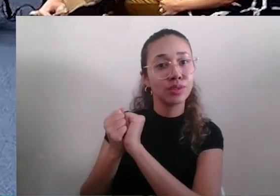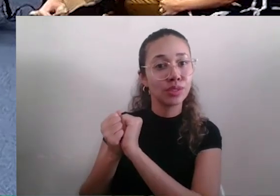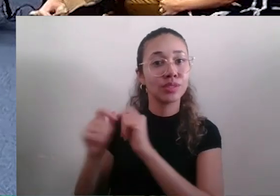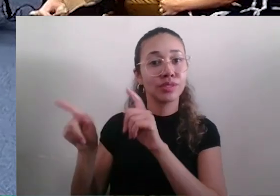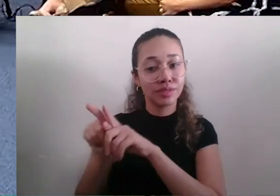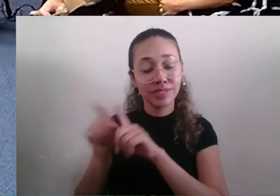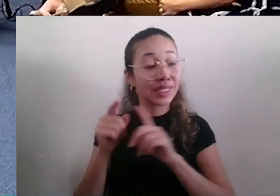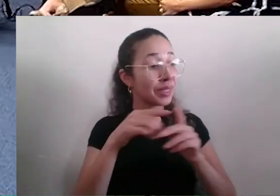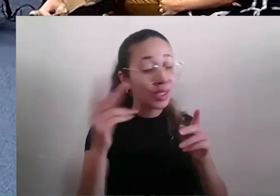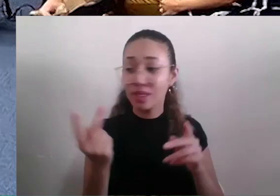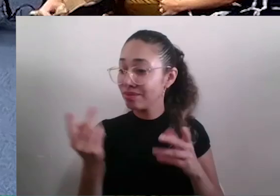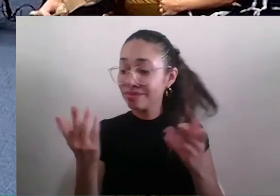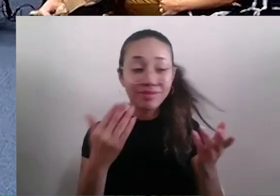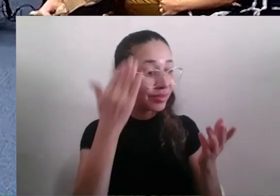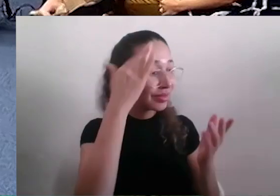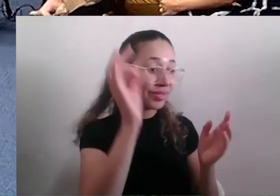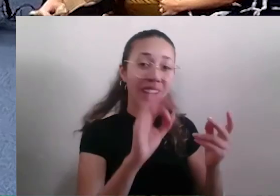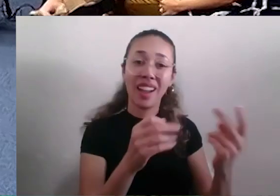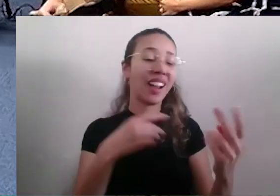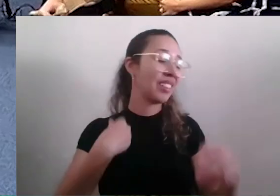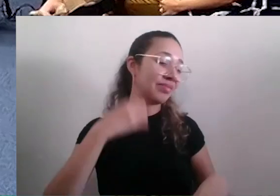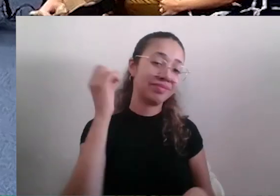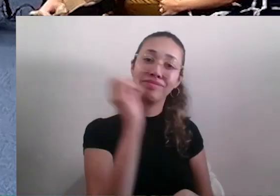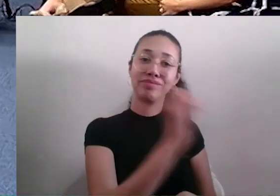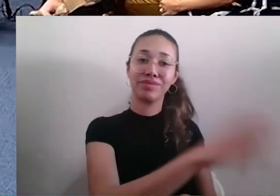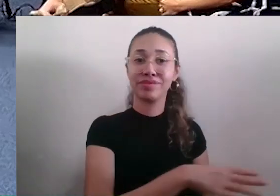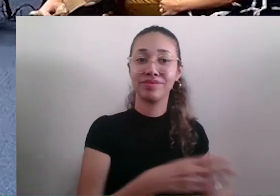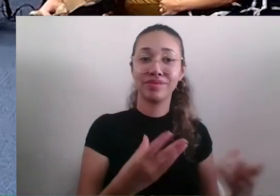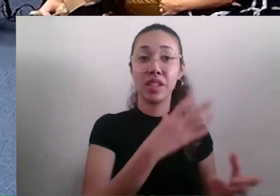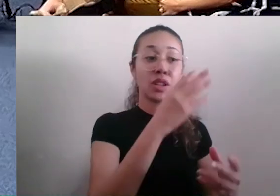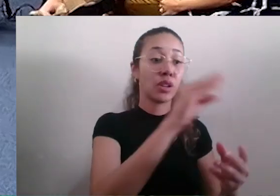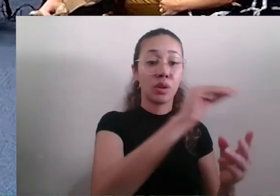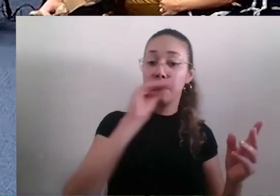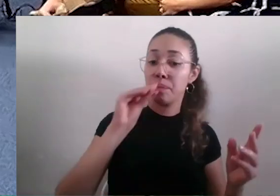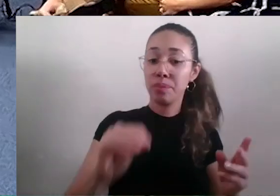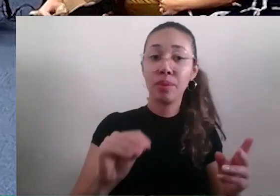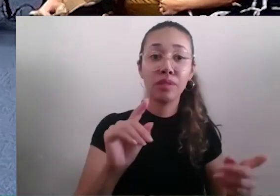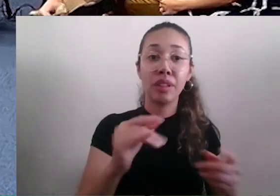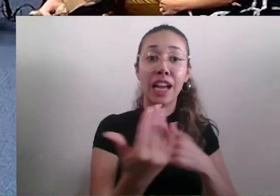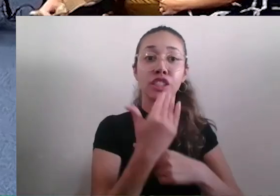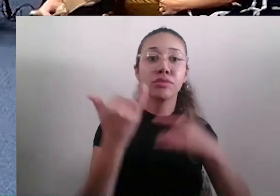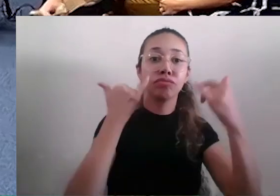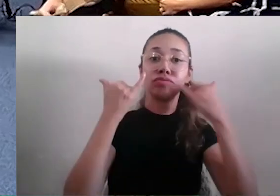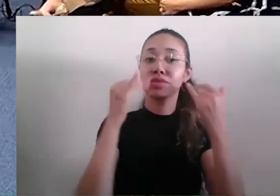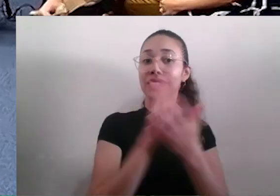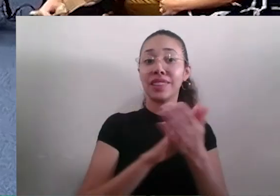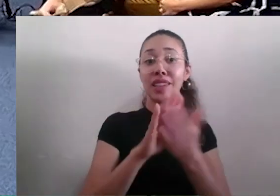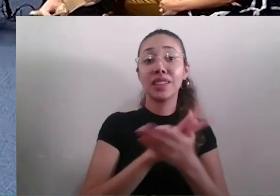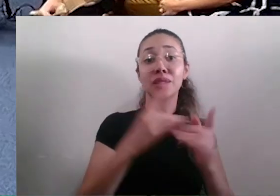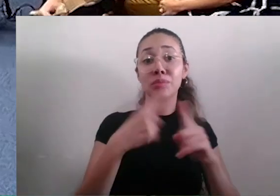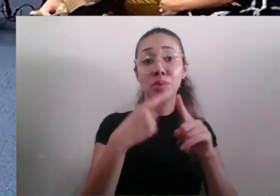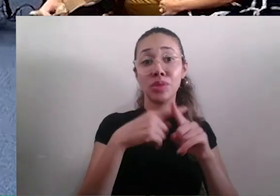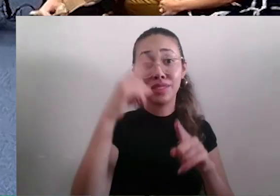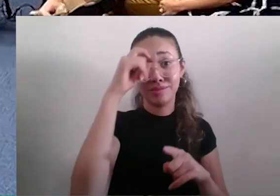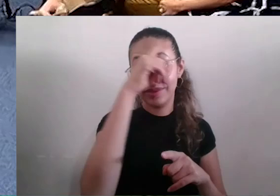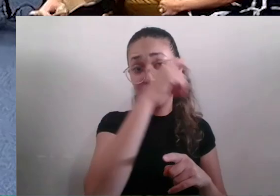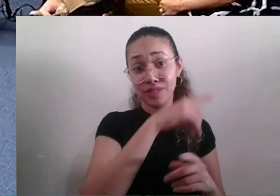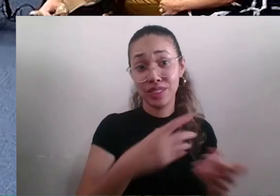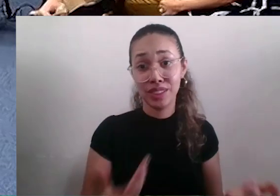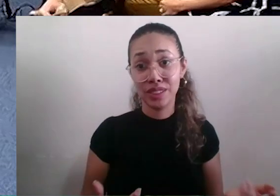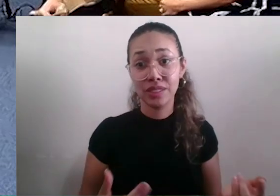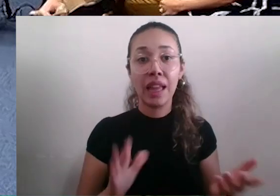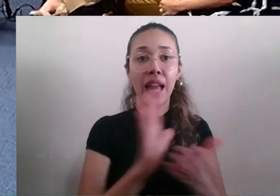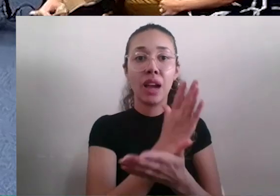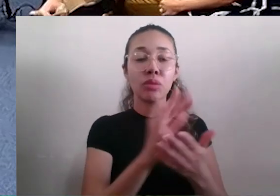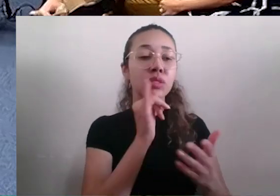entendia A gente jogou fora foram entrevistas que não serviram nem para informação porque tem entrevista que você não usa mas te serve